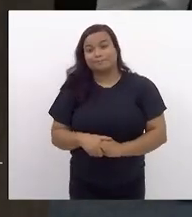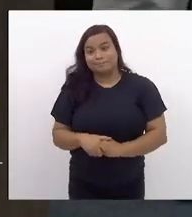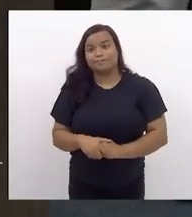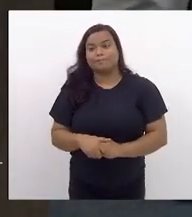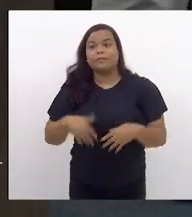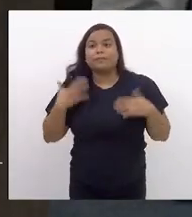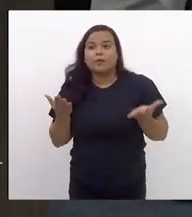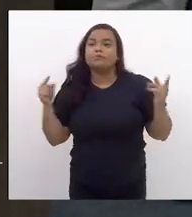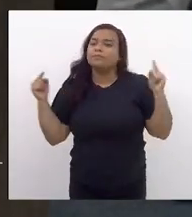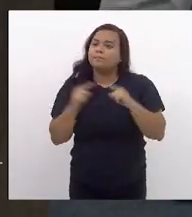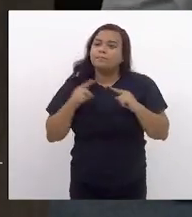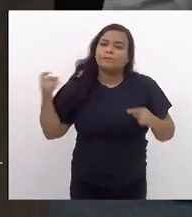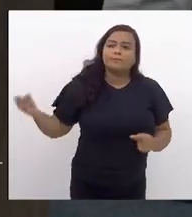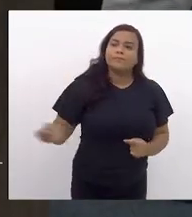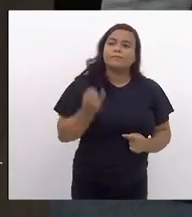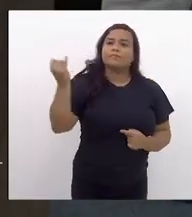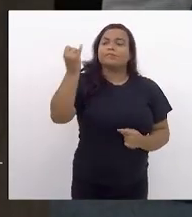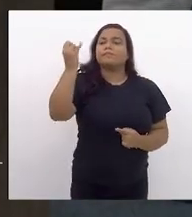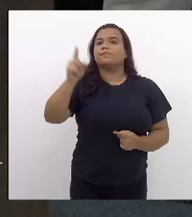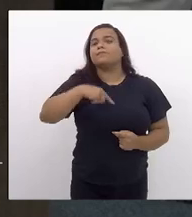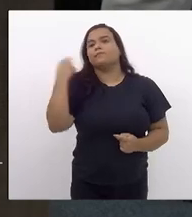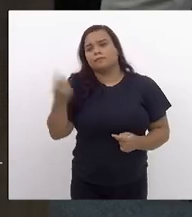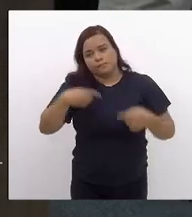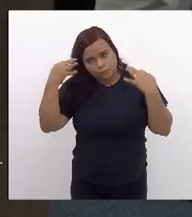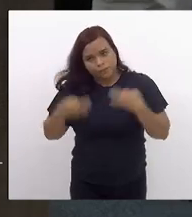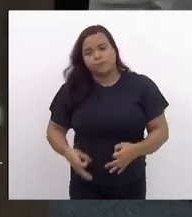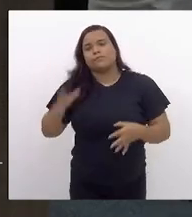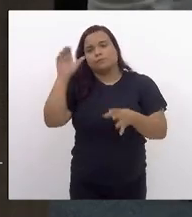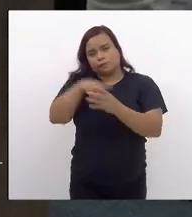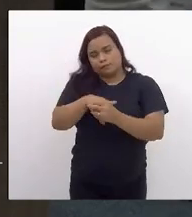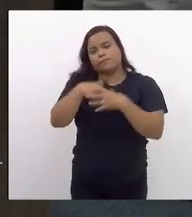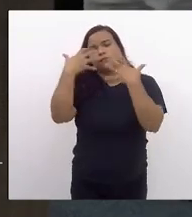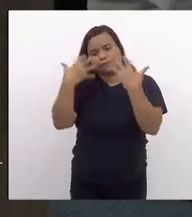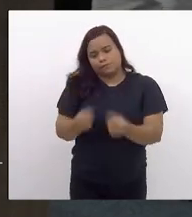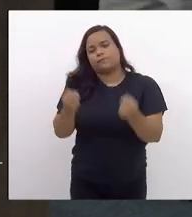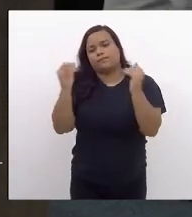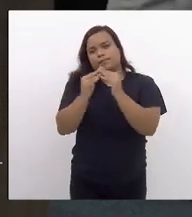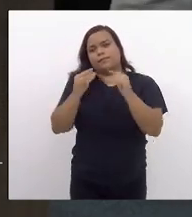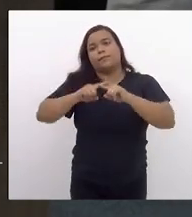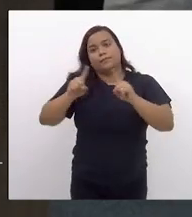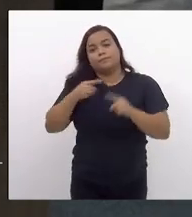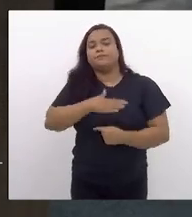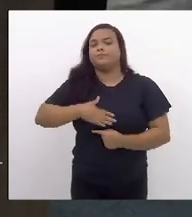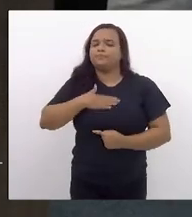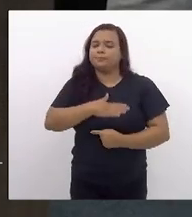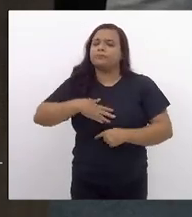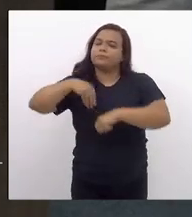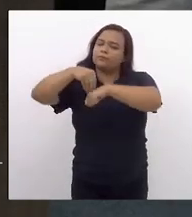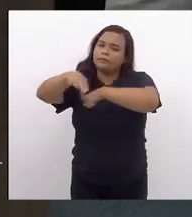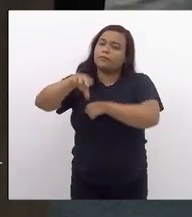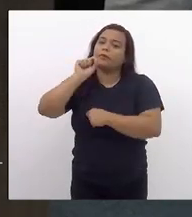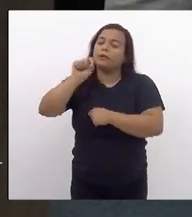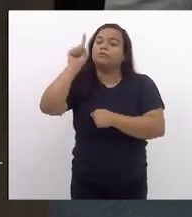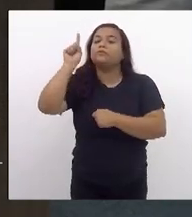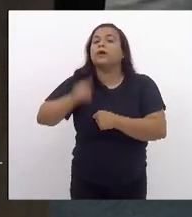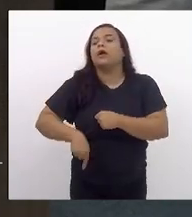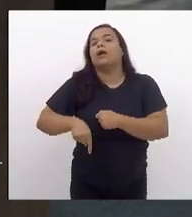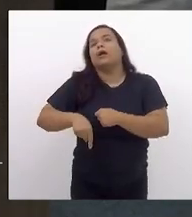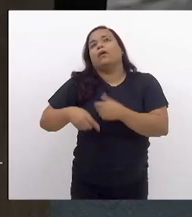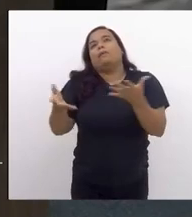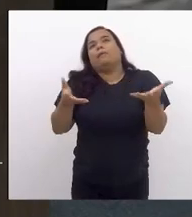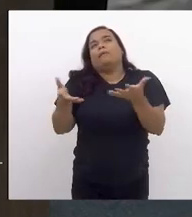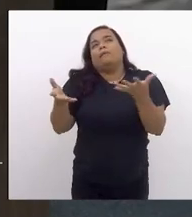é fundamental. A gente, obviamente, vai votar favorável, mas gostaria de destacar que é um projeto